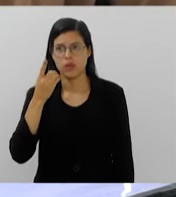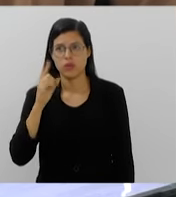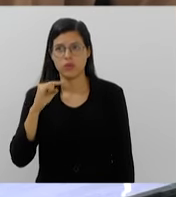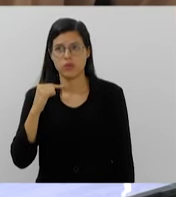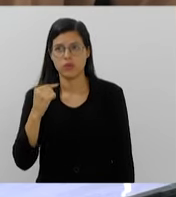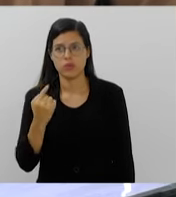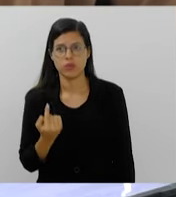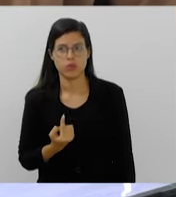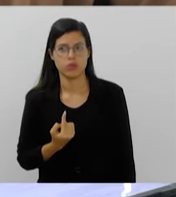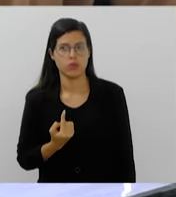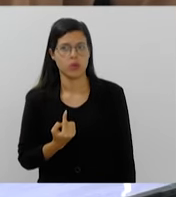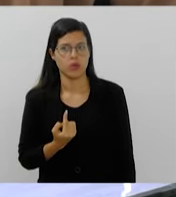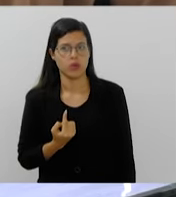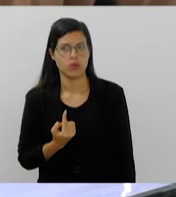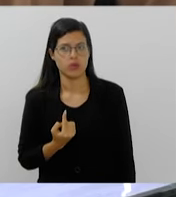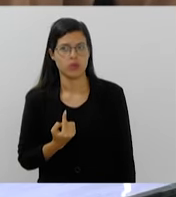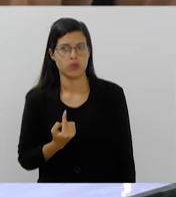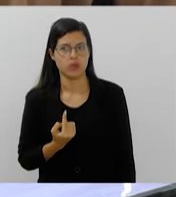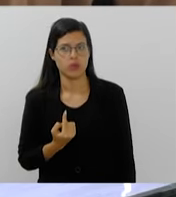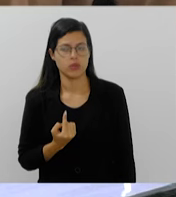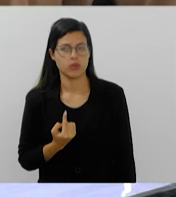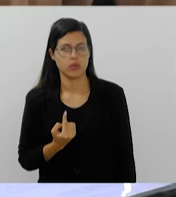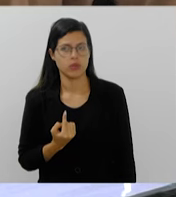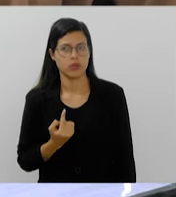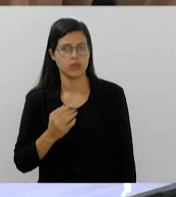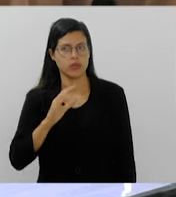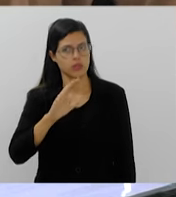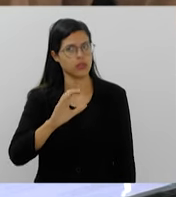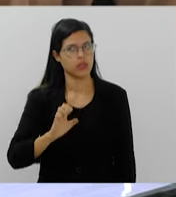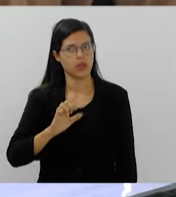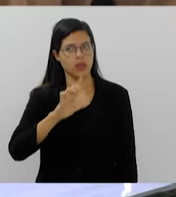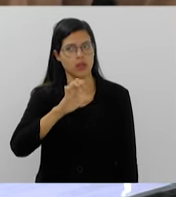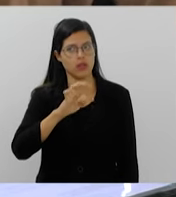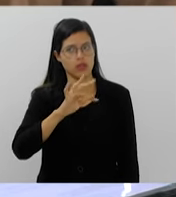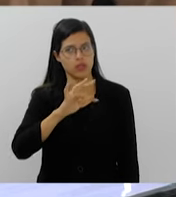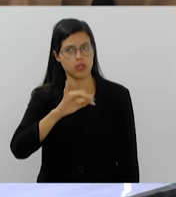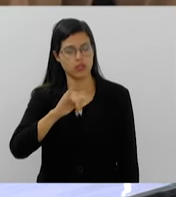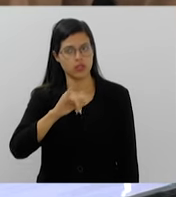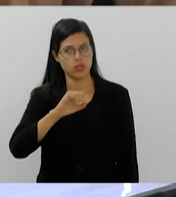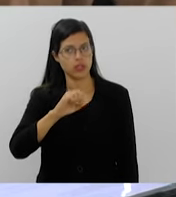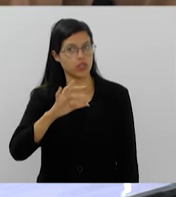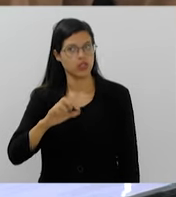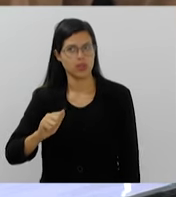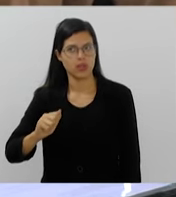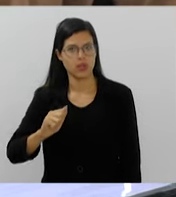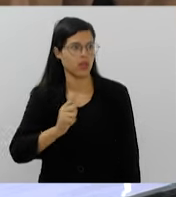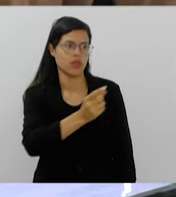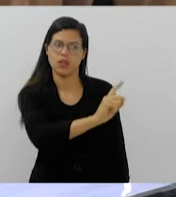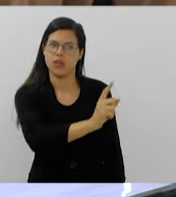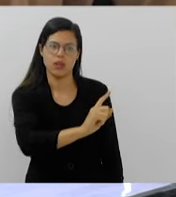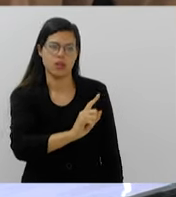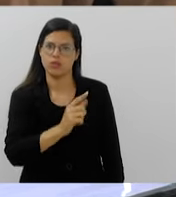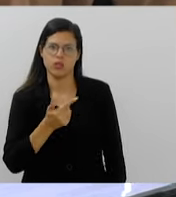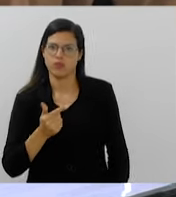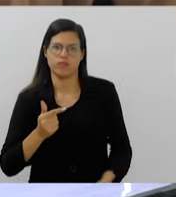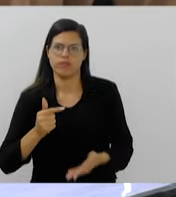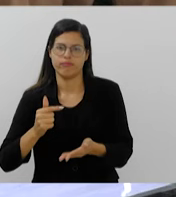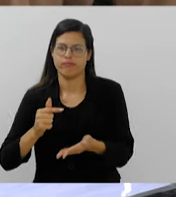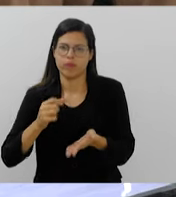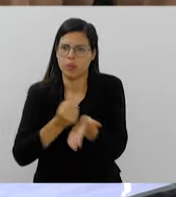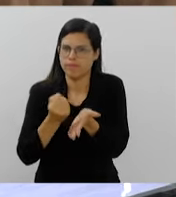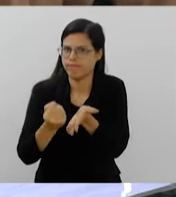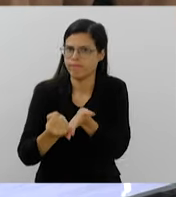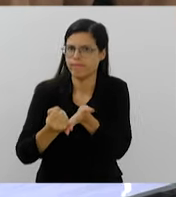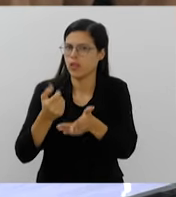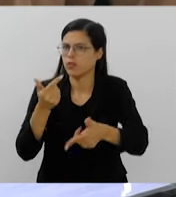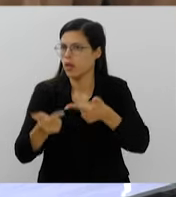seletistas. Até porque nós descontamos para o INSS. Não, não somos seletistas. A gente não tem carteira assinada.